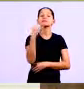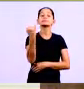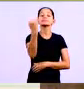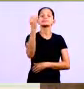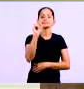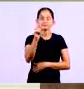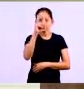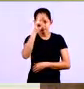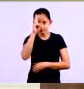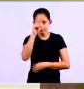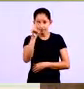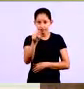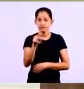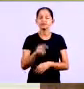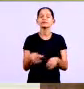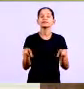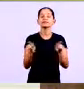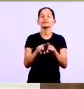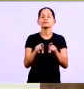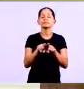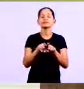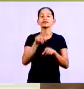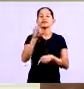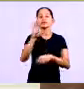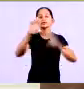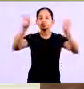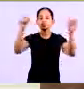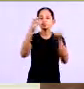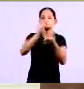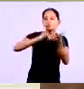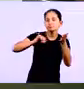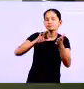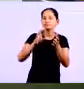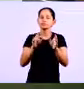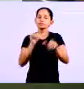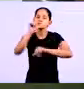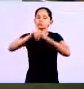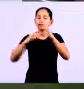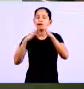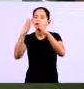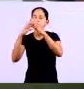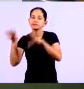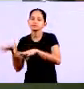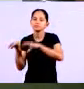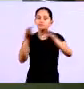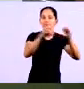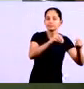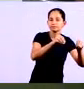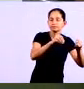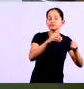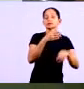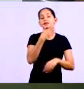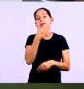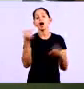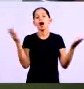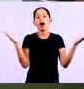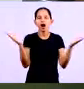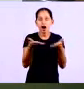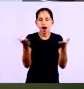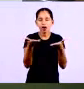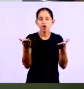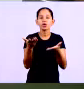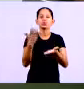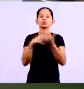importante, essa questão dos tributos, de você mudar a empresa e tal, tem até, recentemente o Google